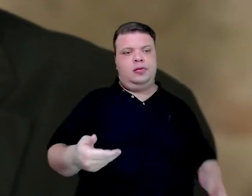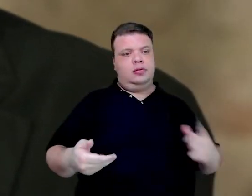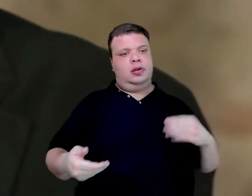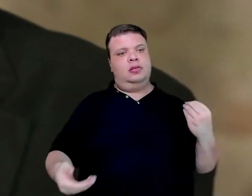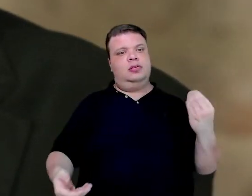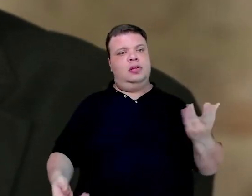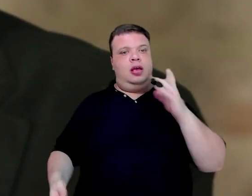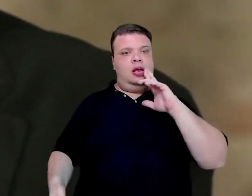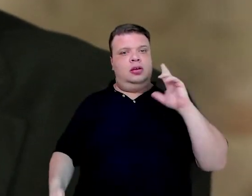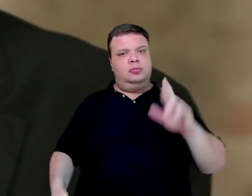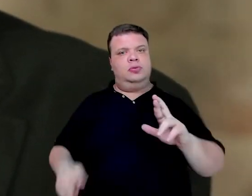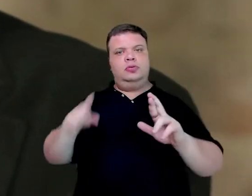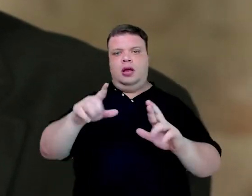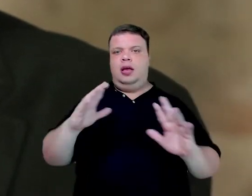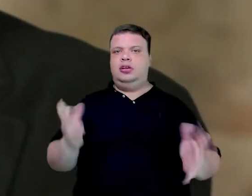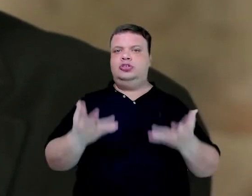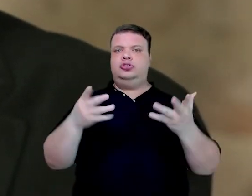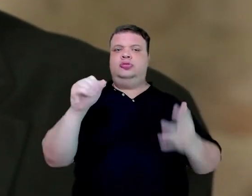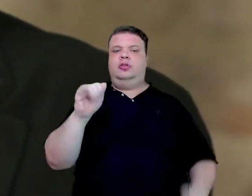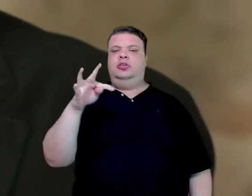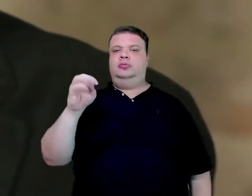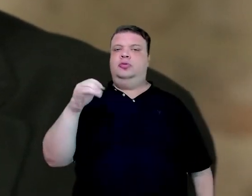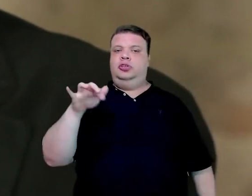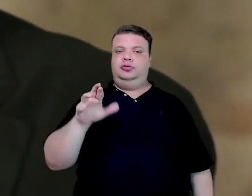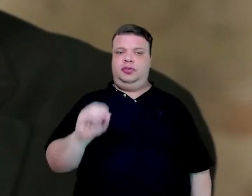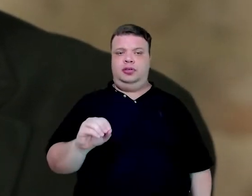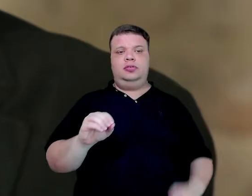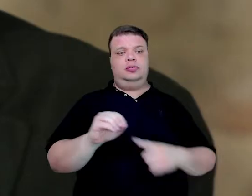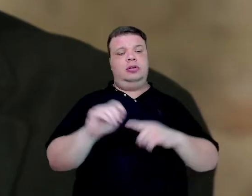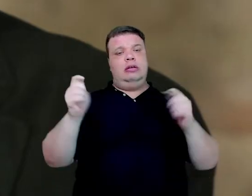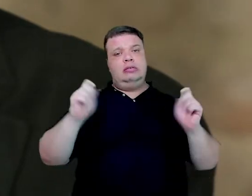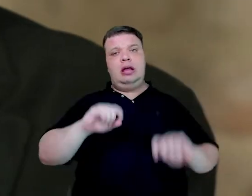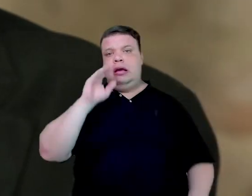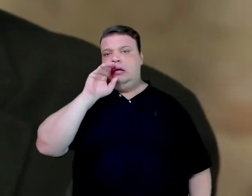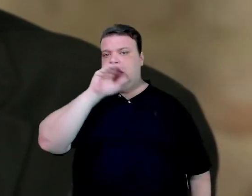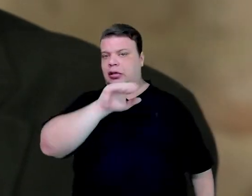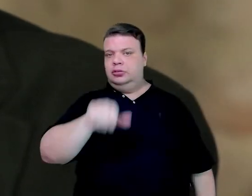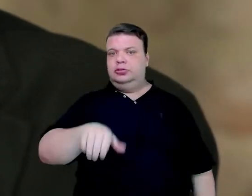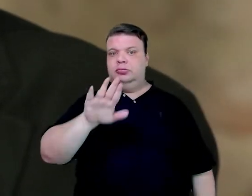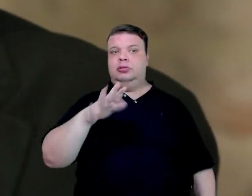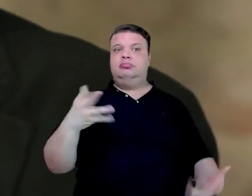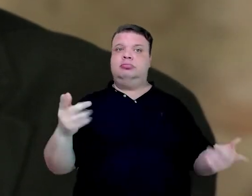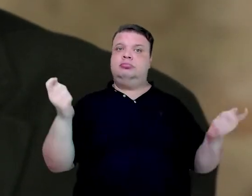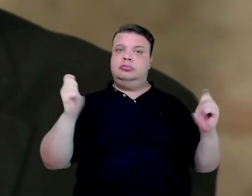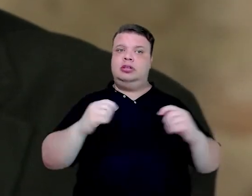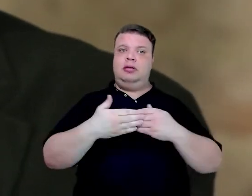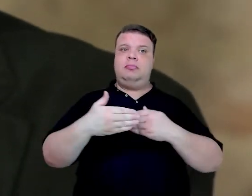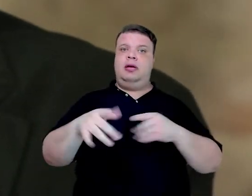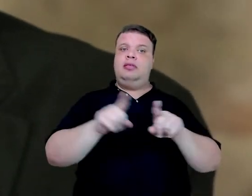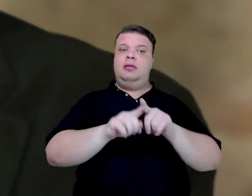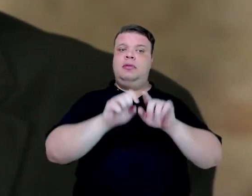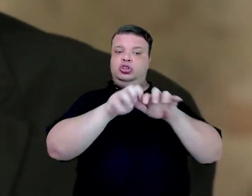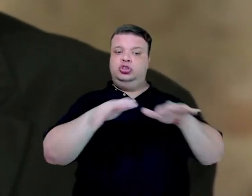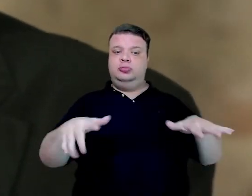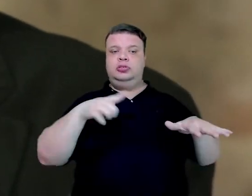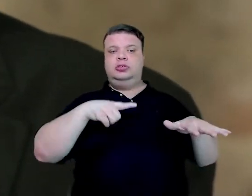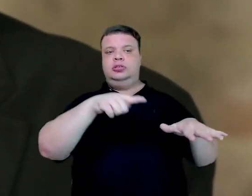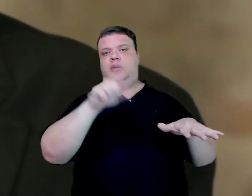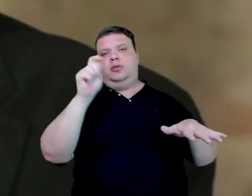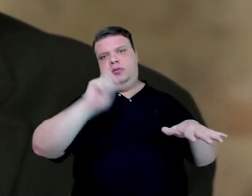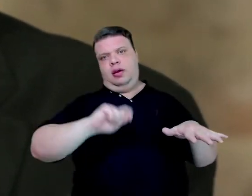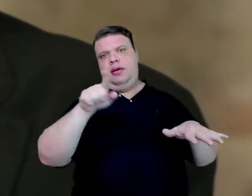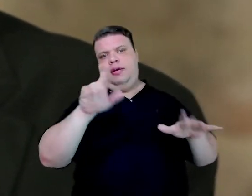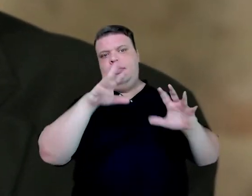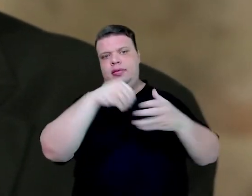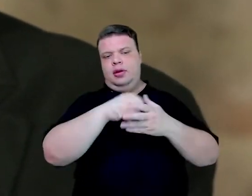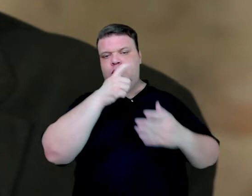Isso ocorre porque, como dito anteriormente, o oceano demora muito mais tempo para responder aos estímulos atmosféricos por ter uma maior